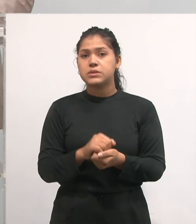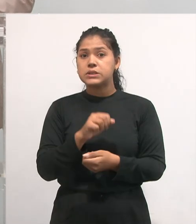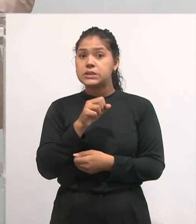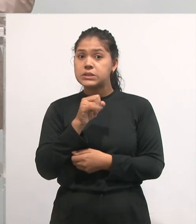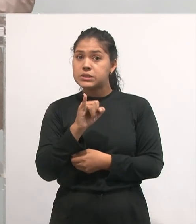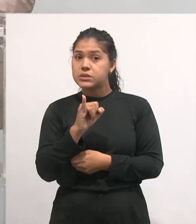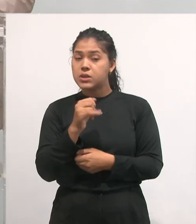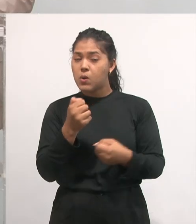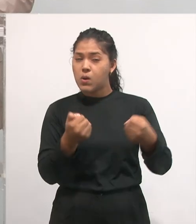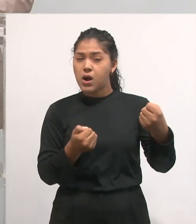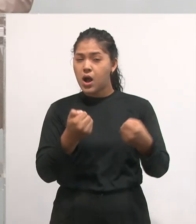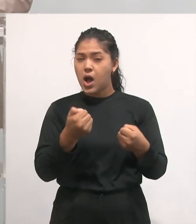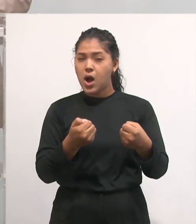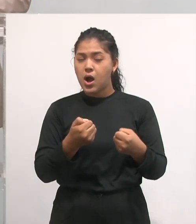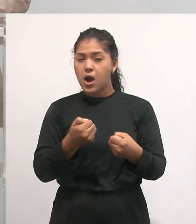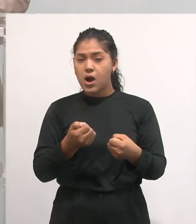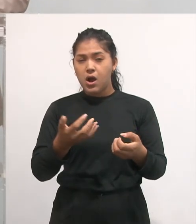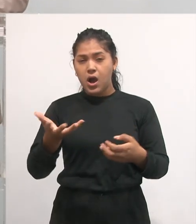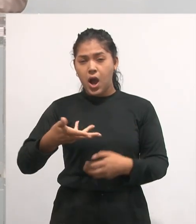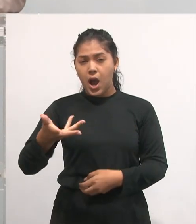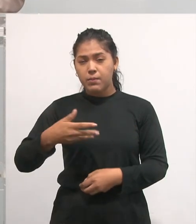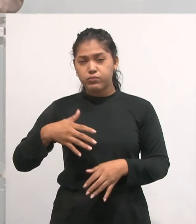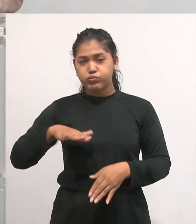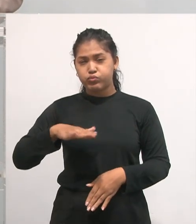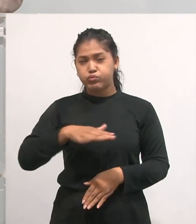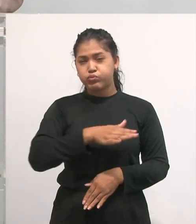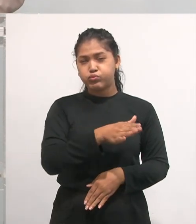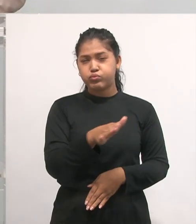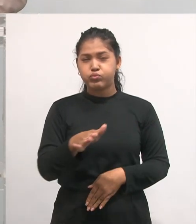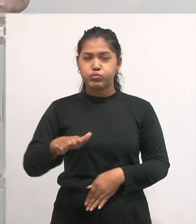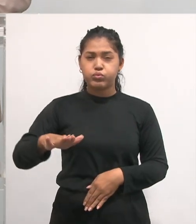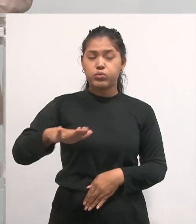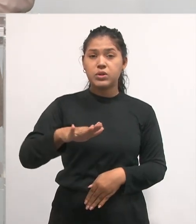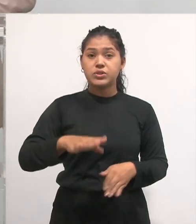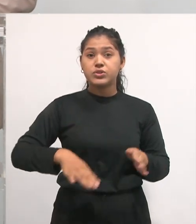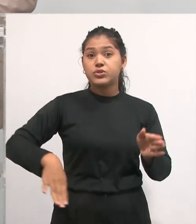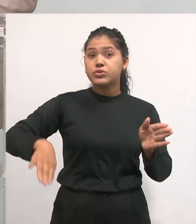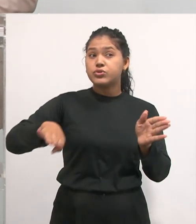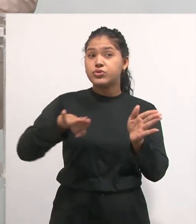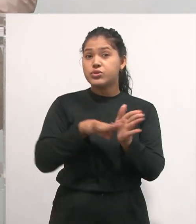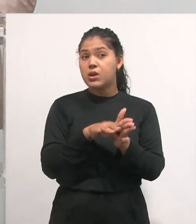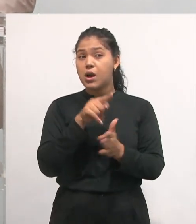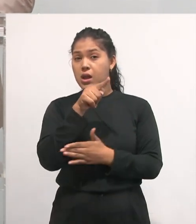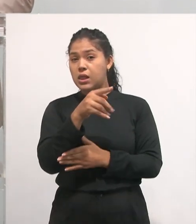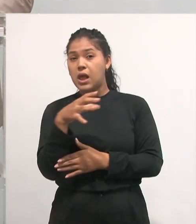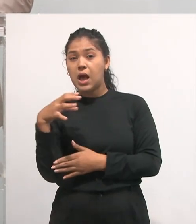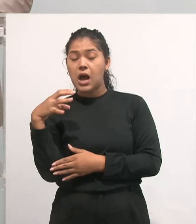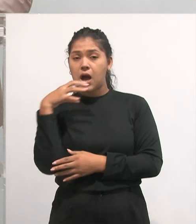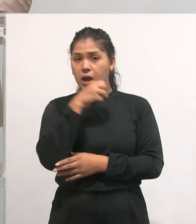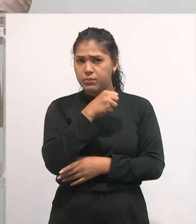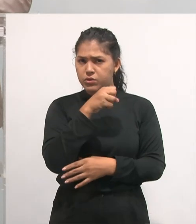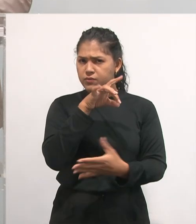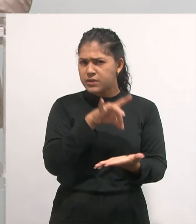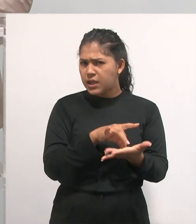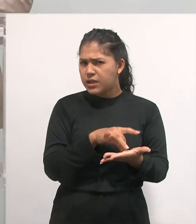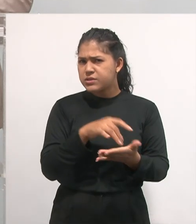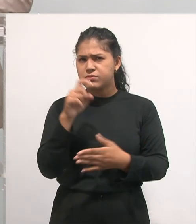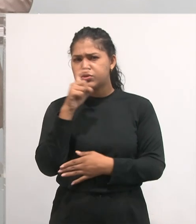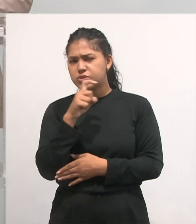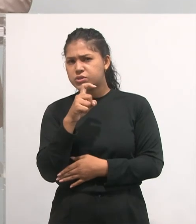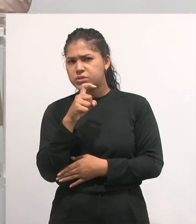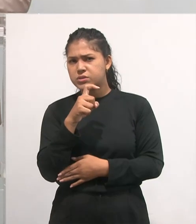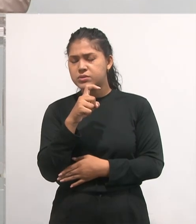Então, à medida que você aumenta a velocidade, diminui-se o tempo de viagem. Então, você